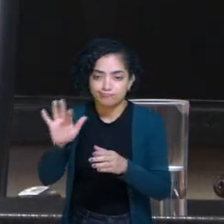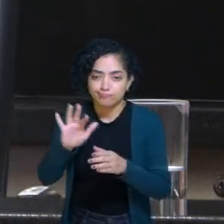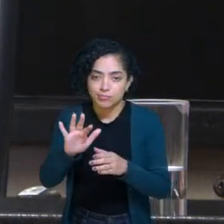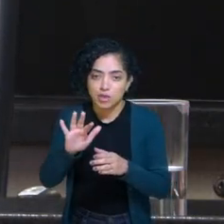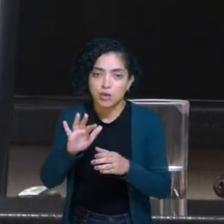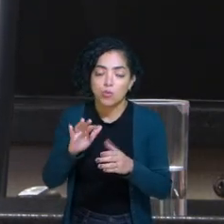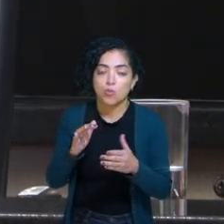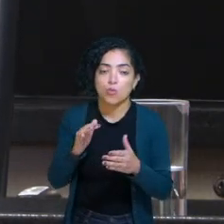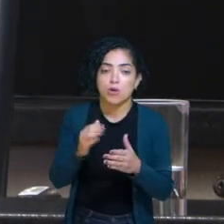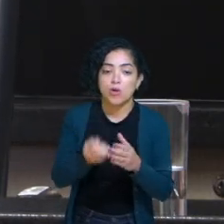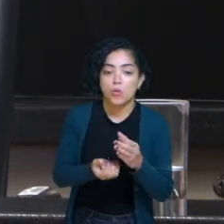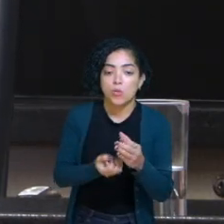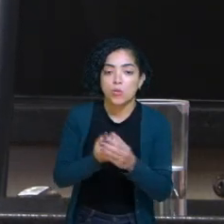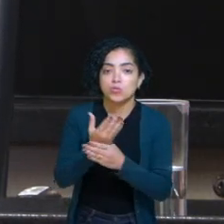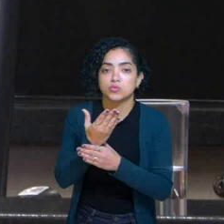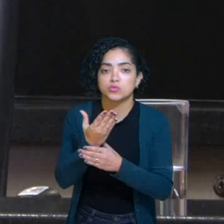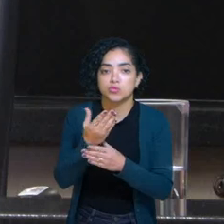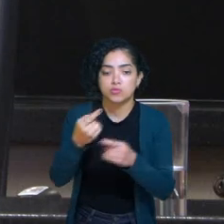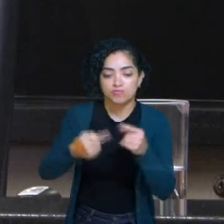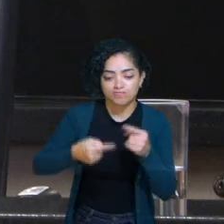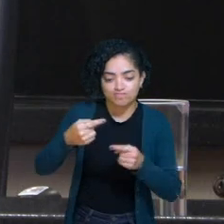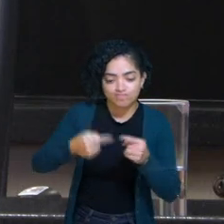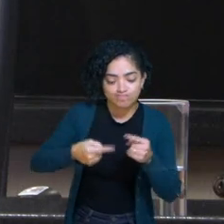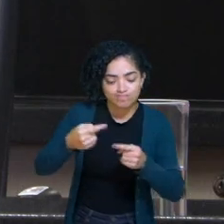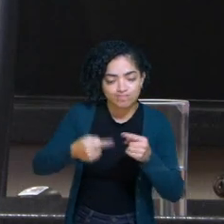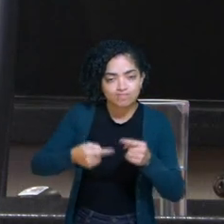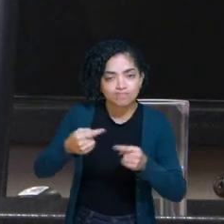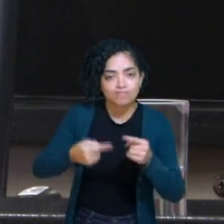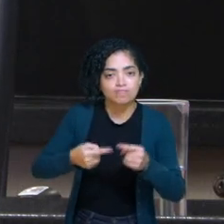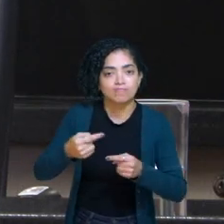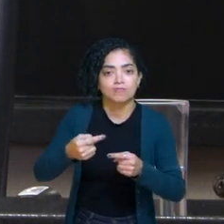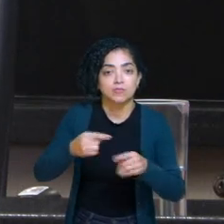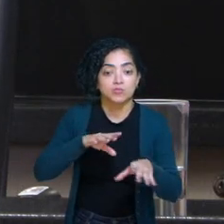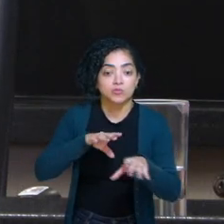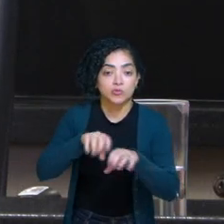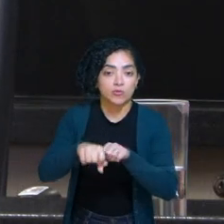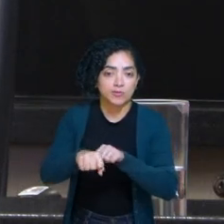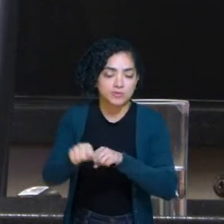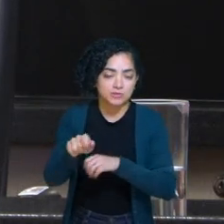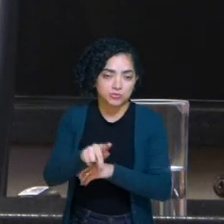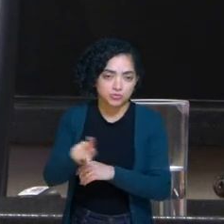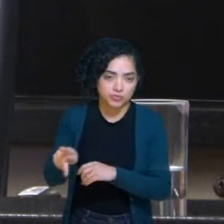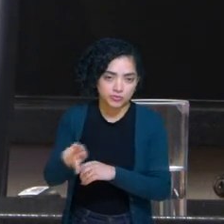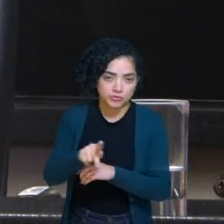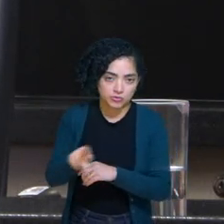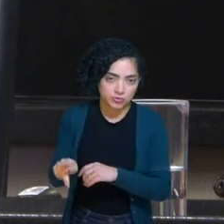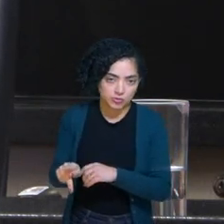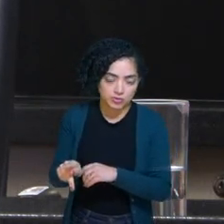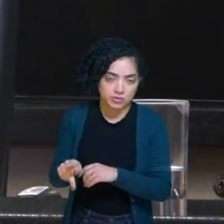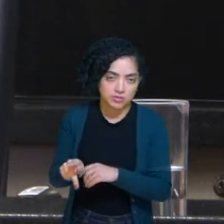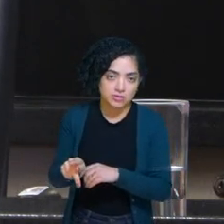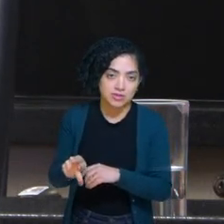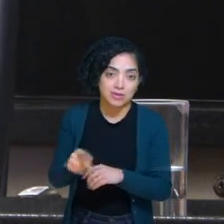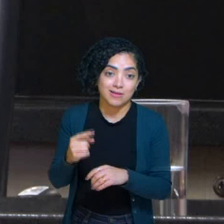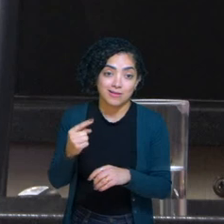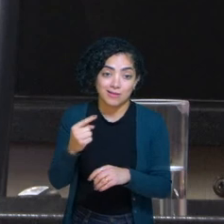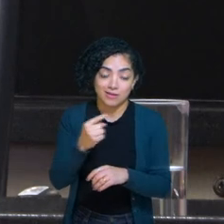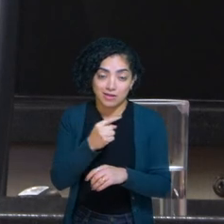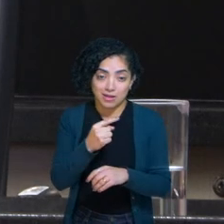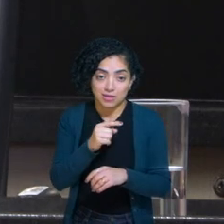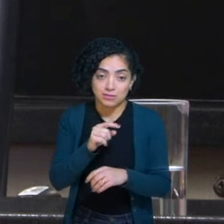construímos políticas institucionais de formação de professores lá na u FS já